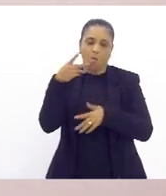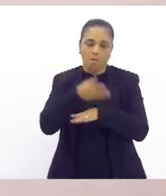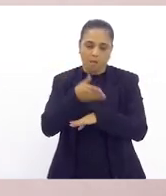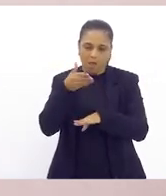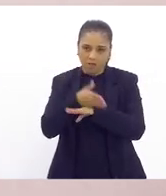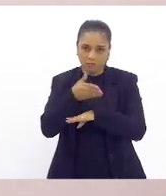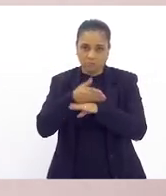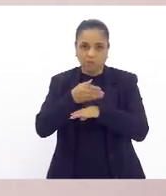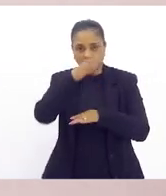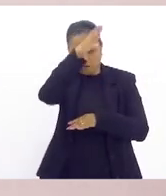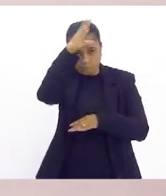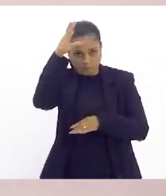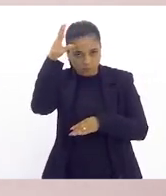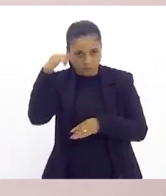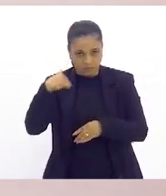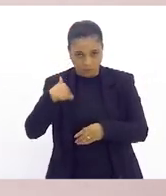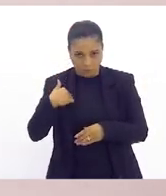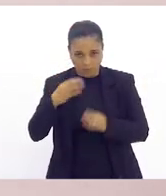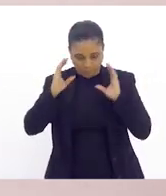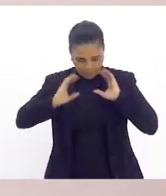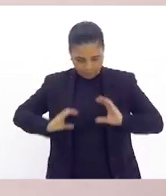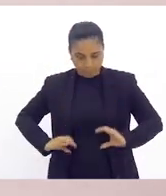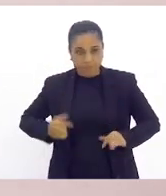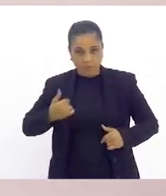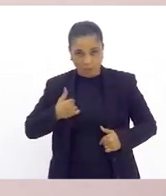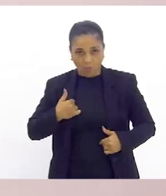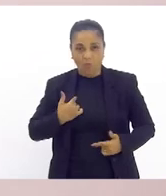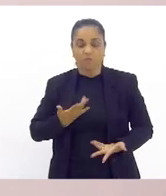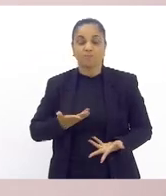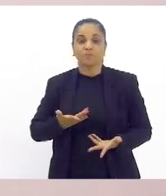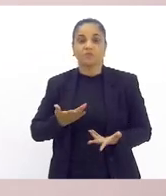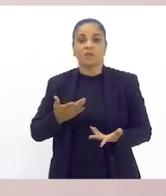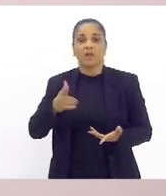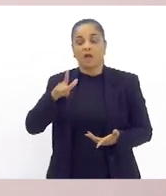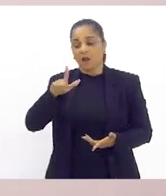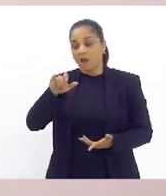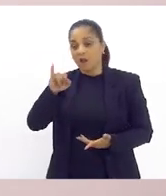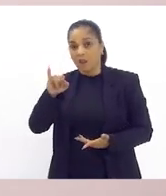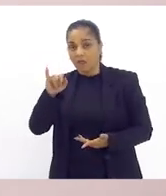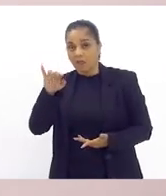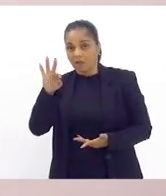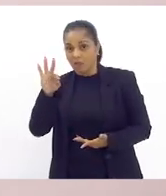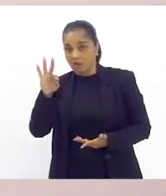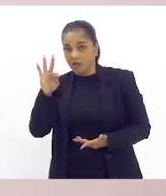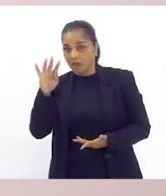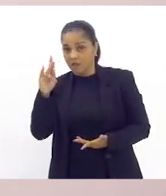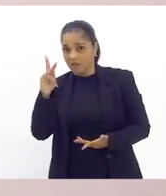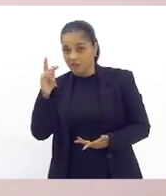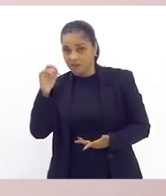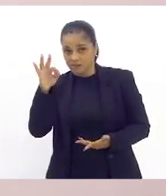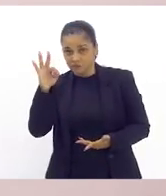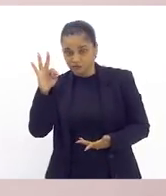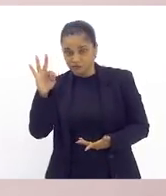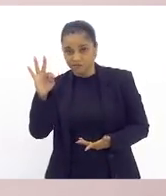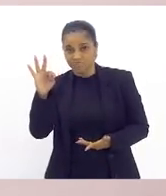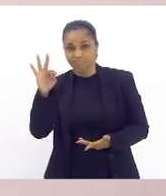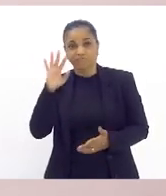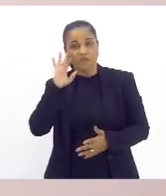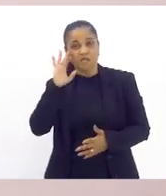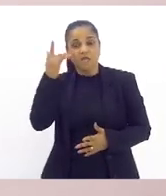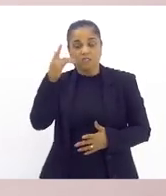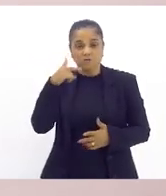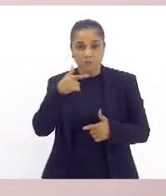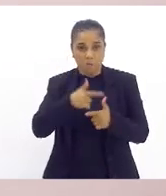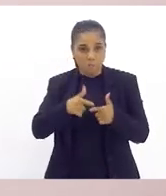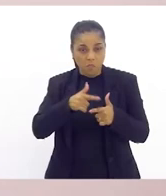como cidadão e a light é temporariamente resolver os problemas mas agora já